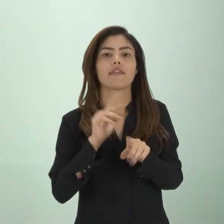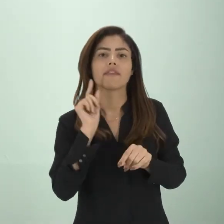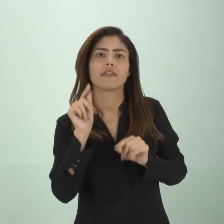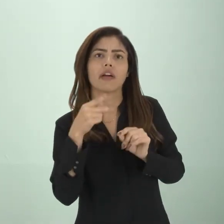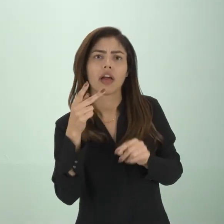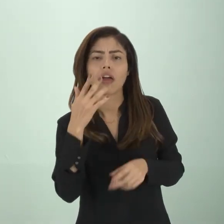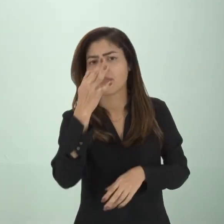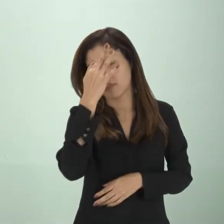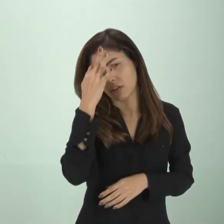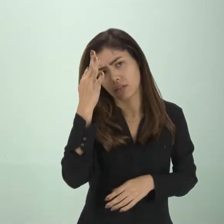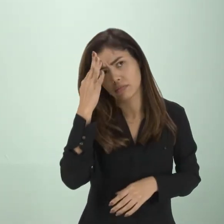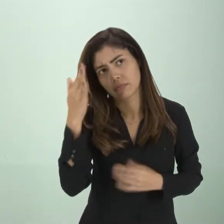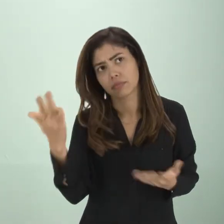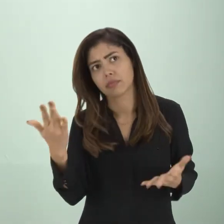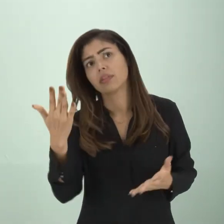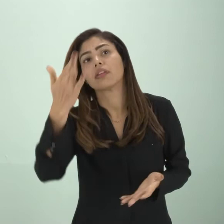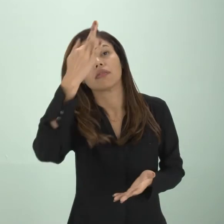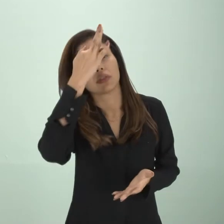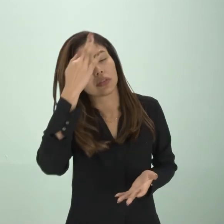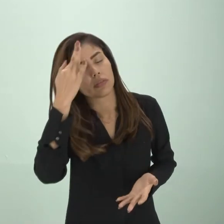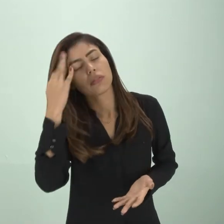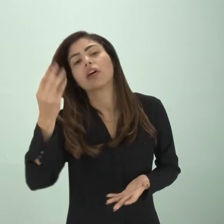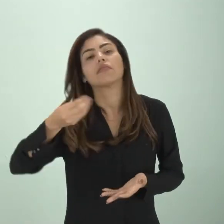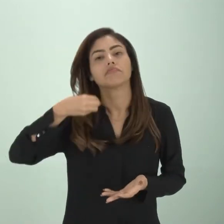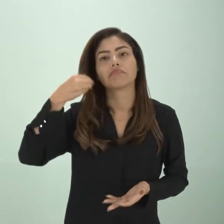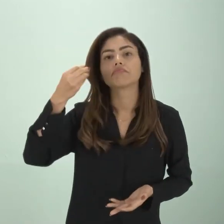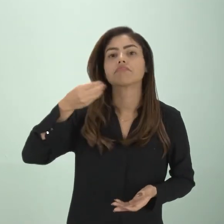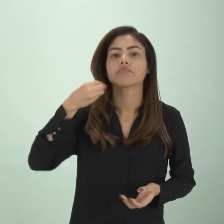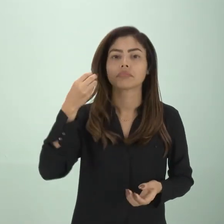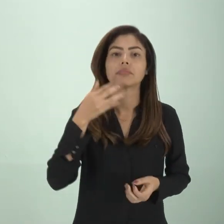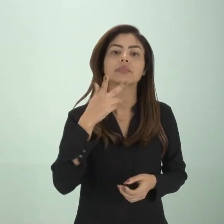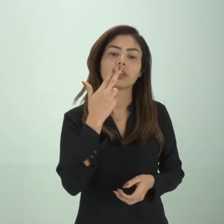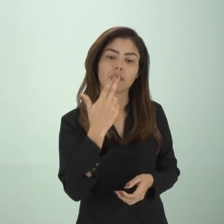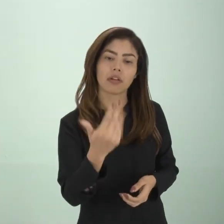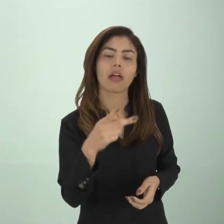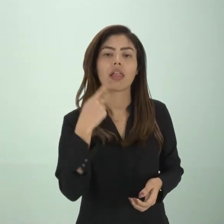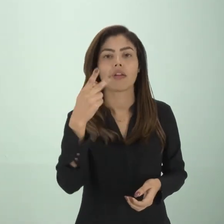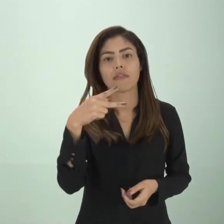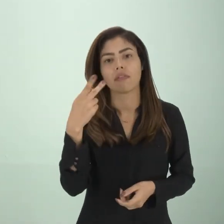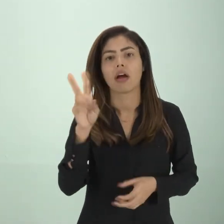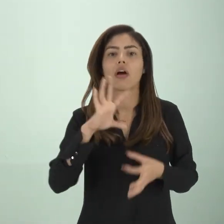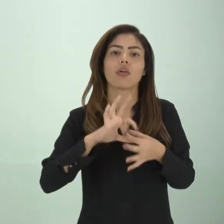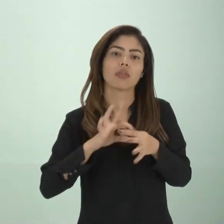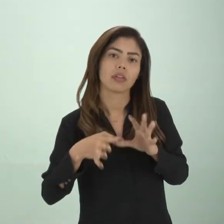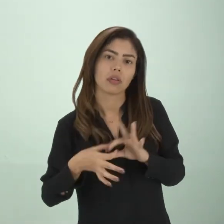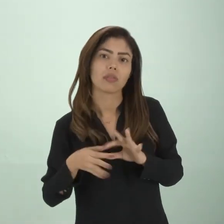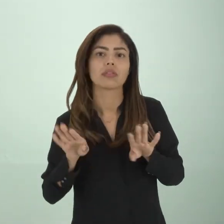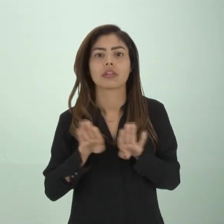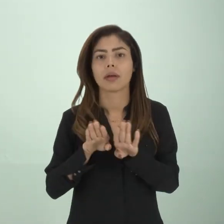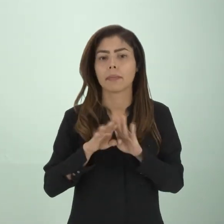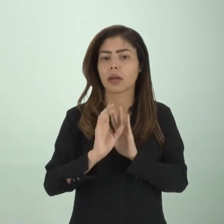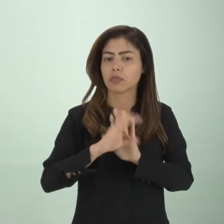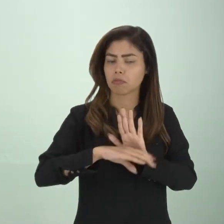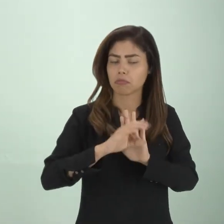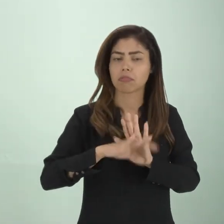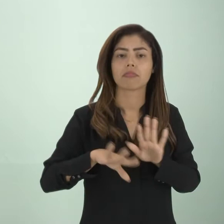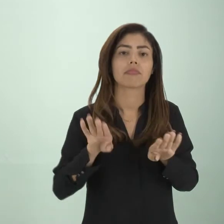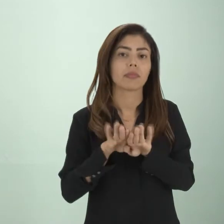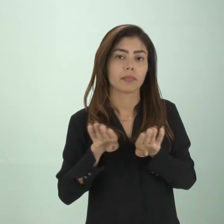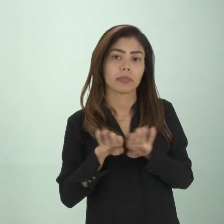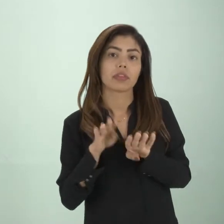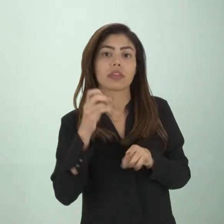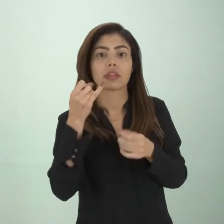Agostinho filosófico, né? A filosofia expressa na linguagem e no conteúdo dessa obra, ela